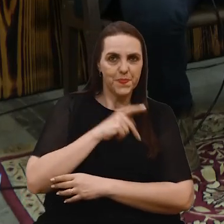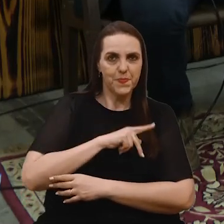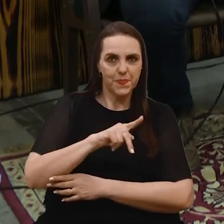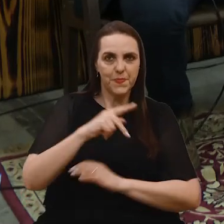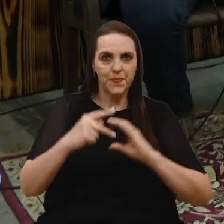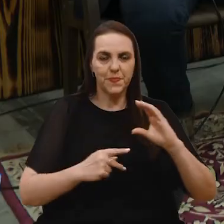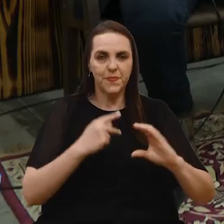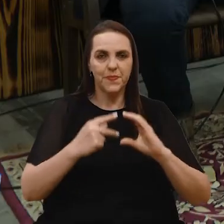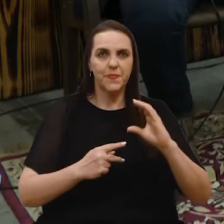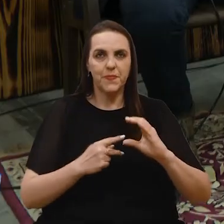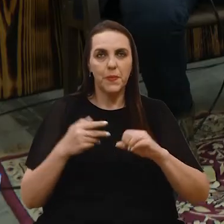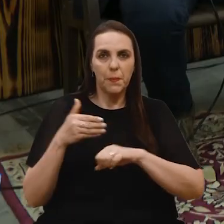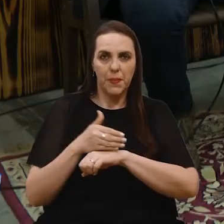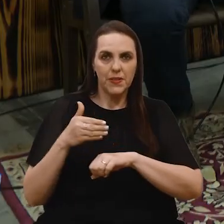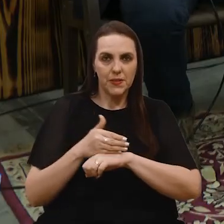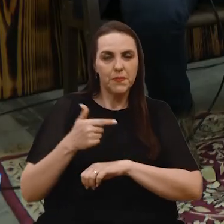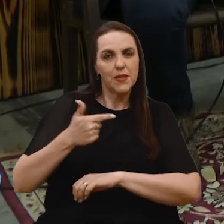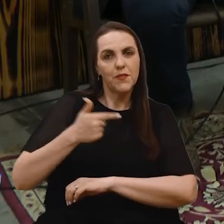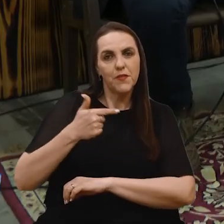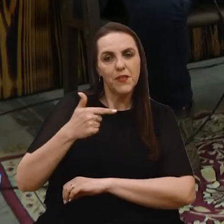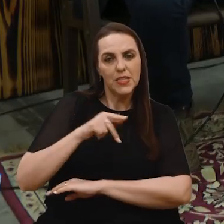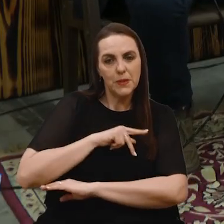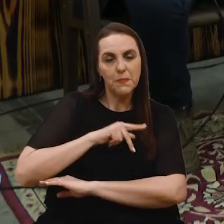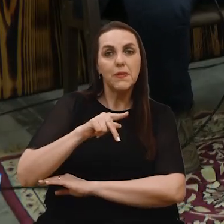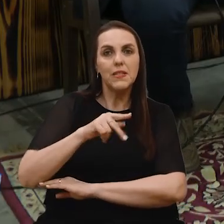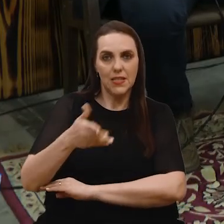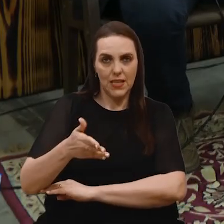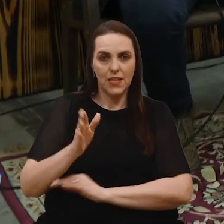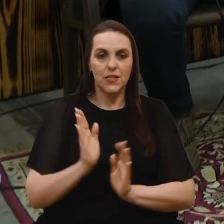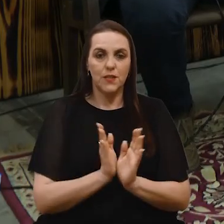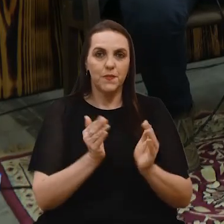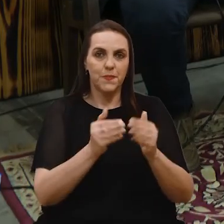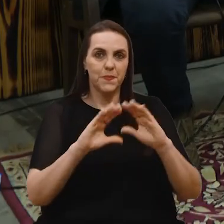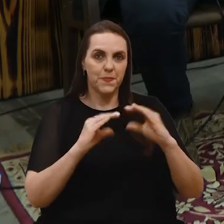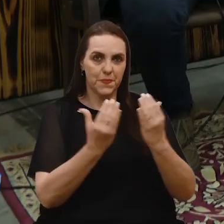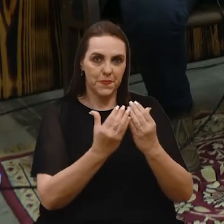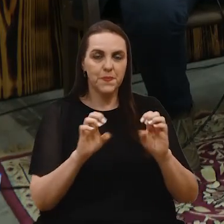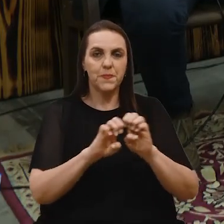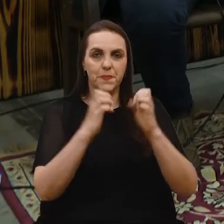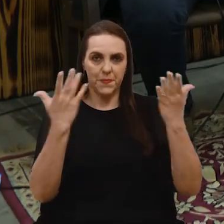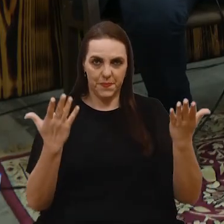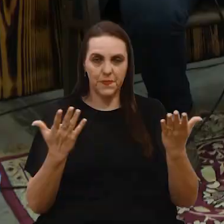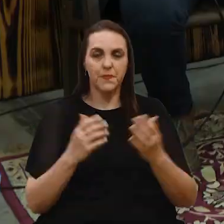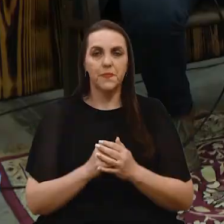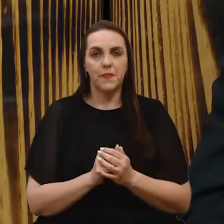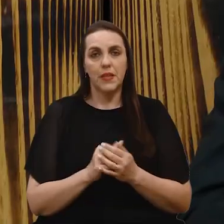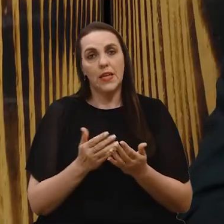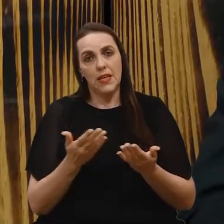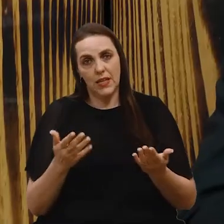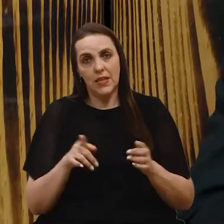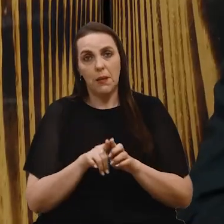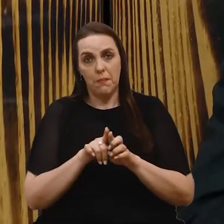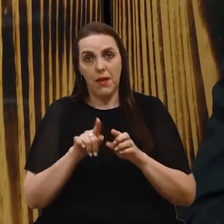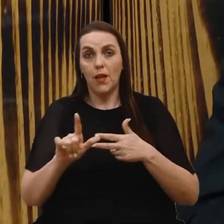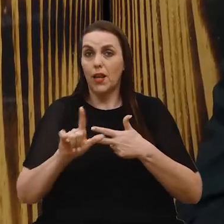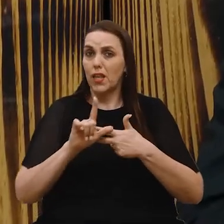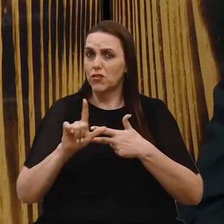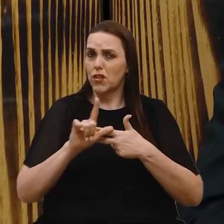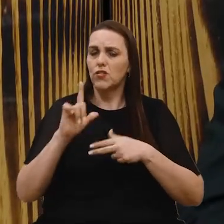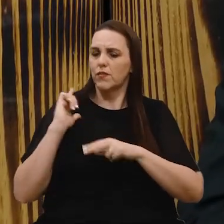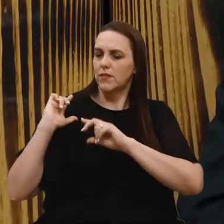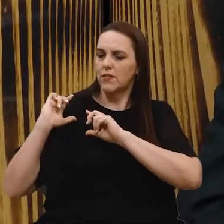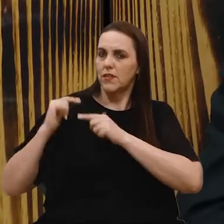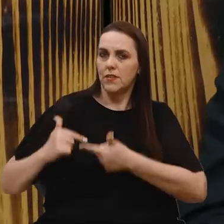Sul, integra uma das vice-presidências da comissão comunitária do evento, e não é à toa que o Legislativo mantém